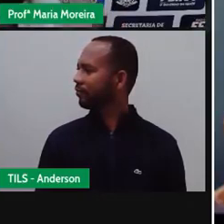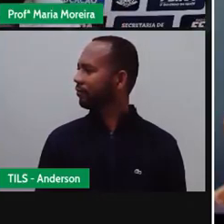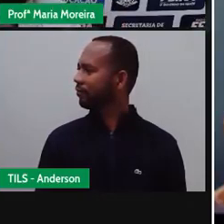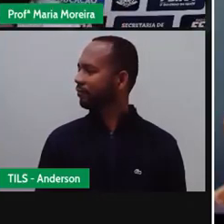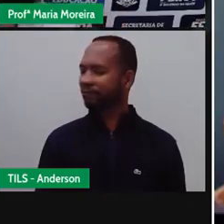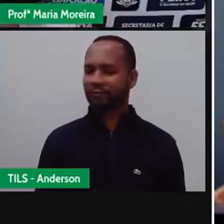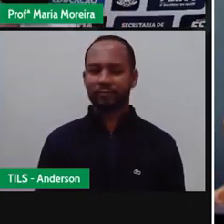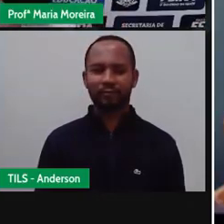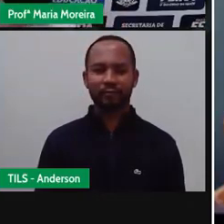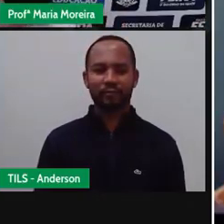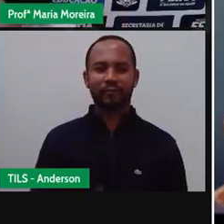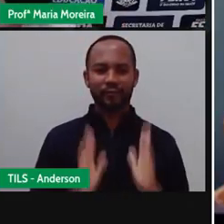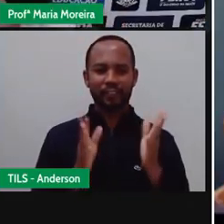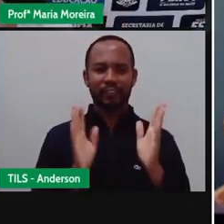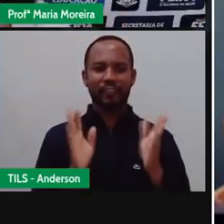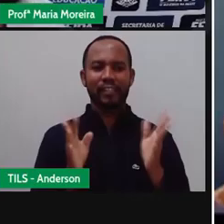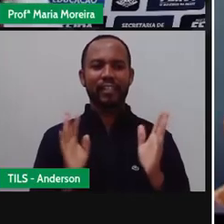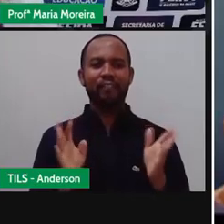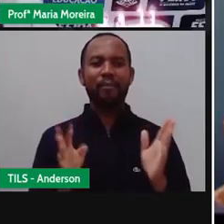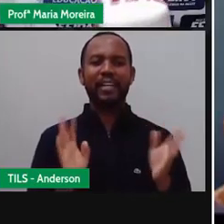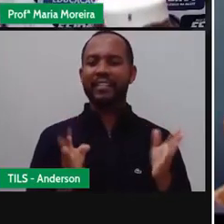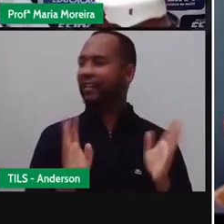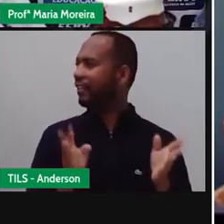Vamos para o quarto ano. Vem, Anderson, para cá.